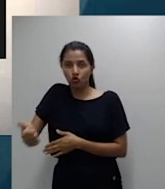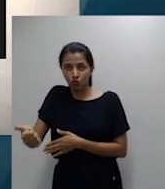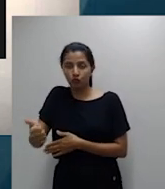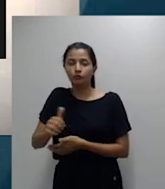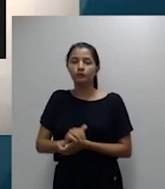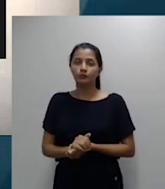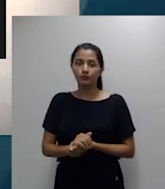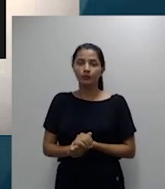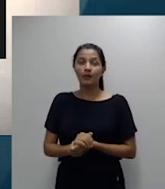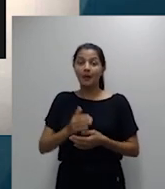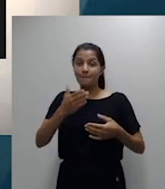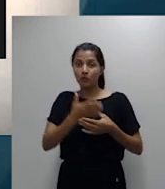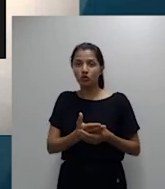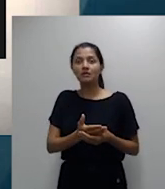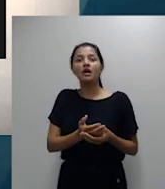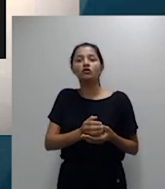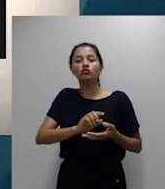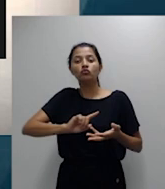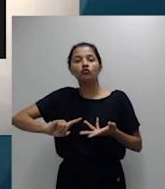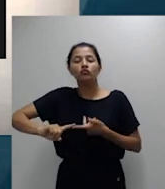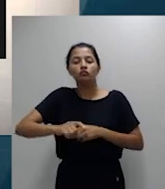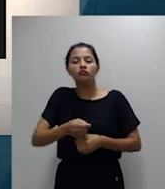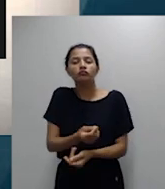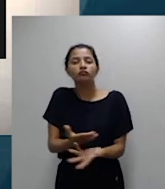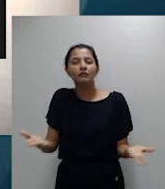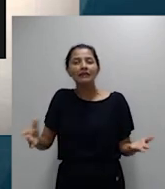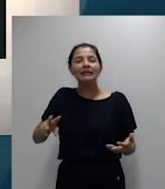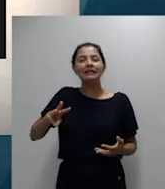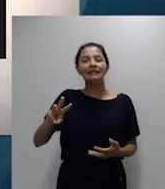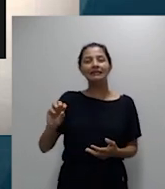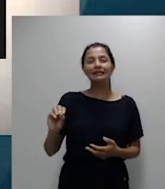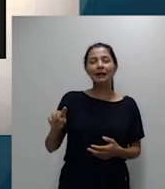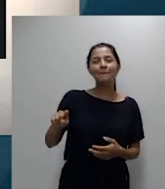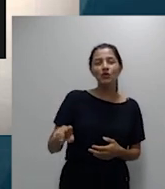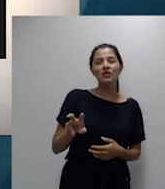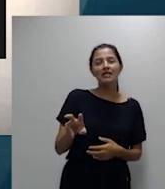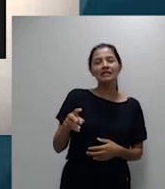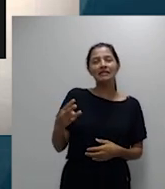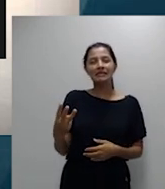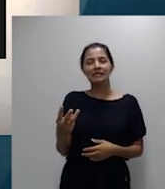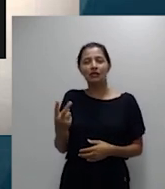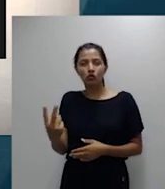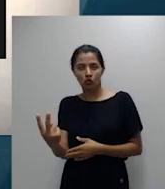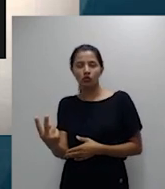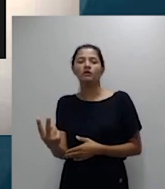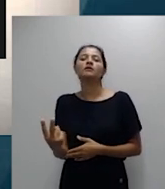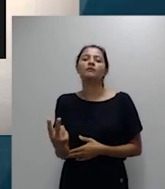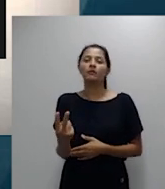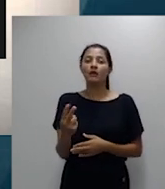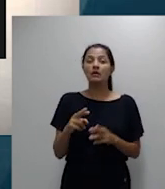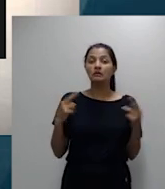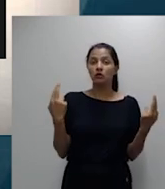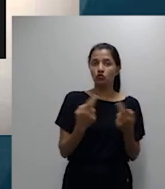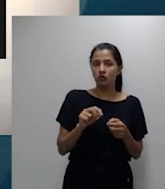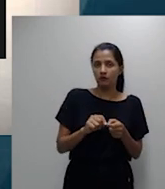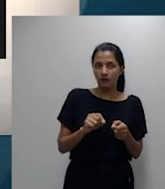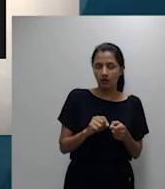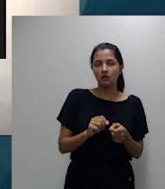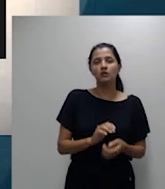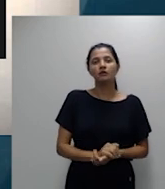processo distribuído distribuir 30 1.532 pessoas realizadas